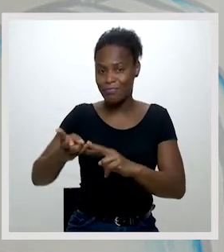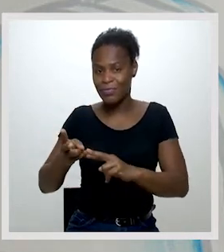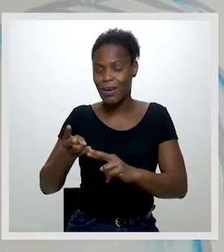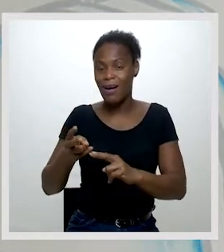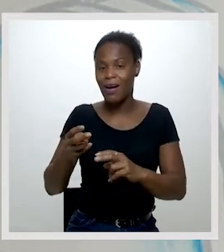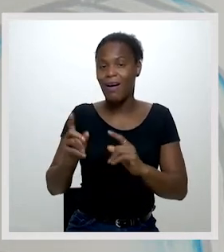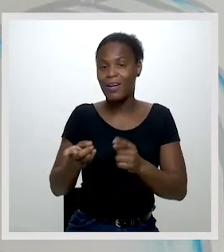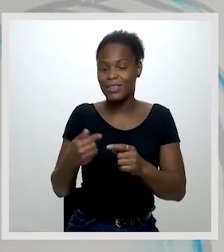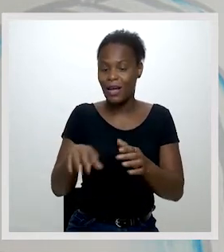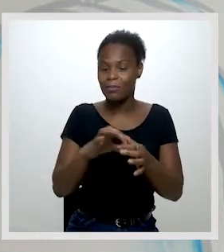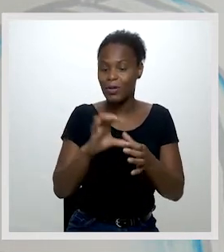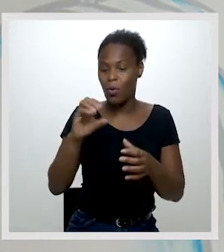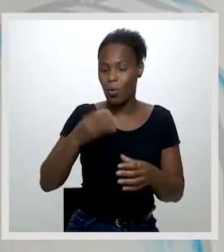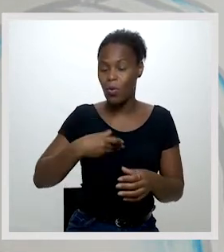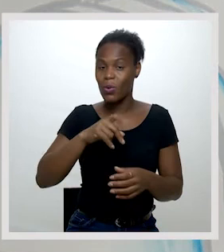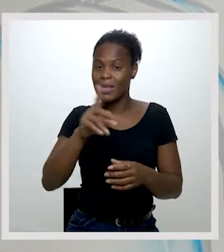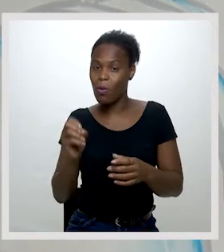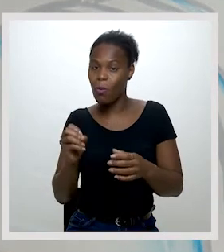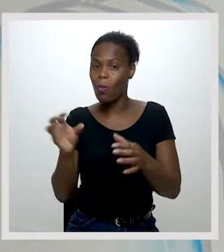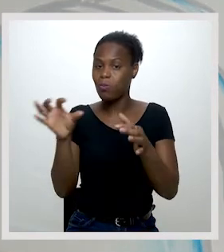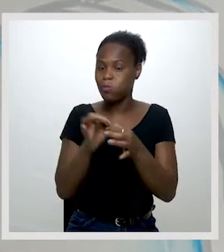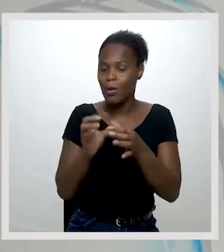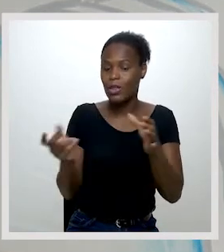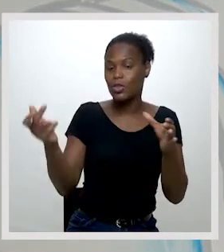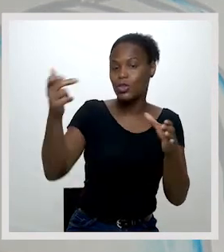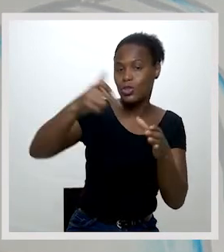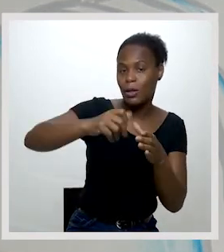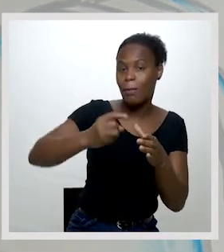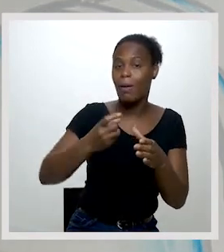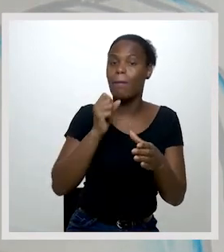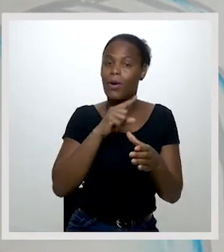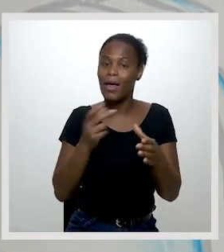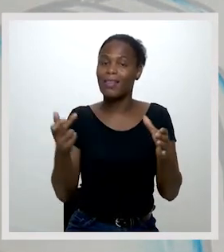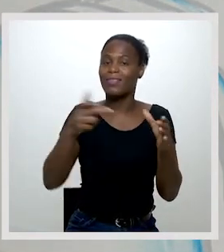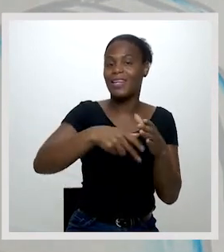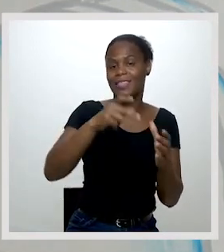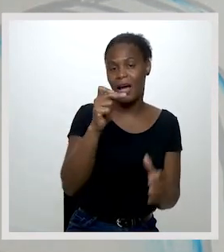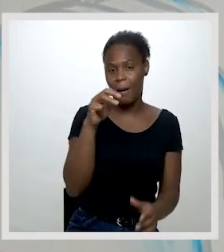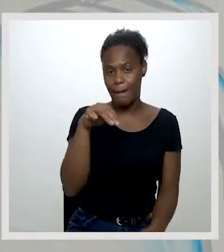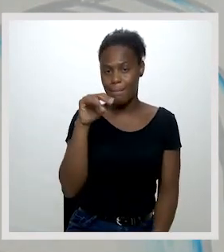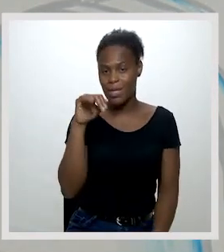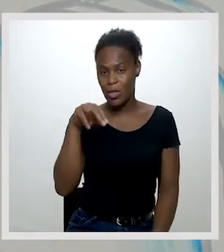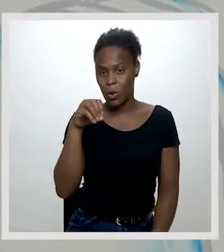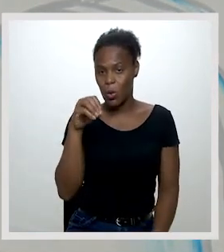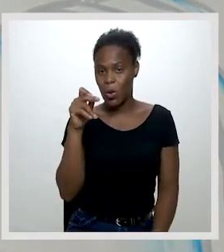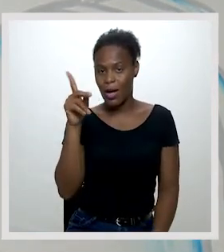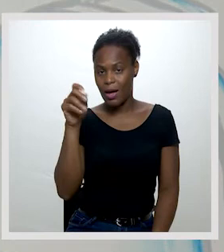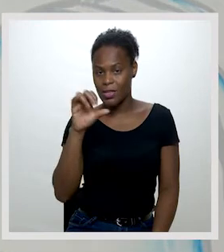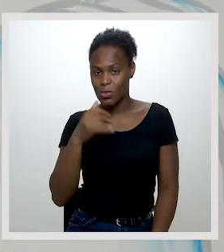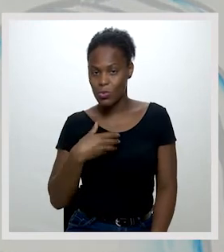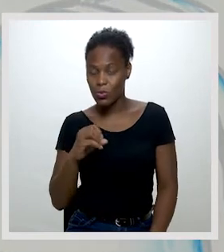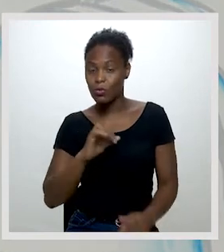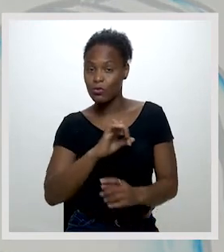ao codão complementar chegue para poder trazer o seu aminoácido. Esse processo acontece até